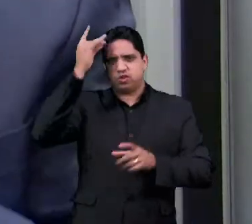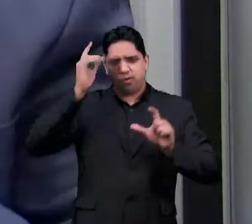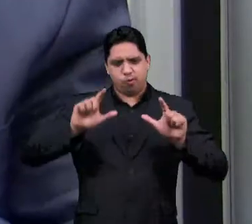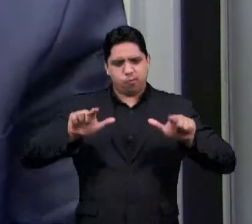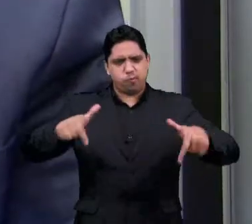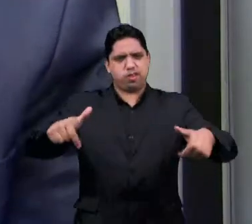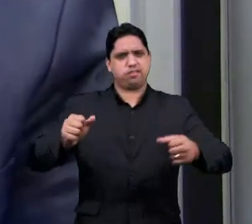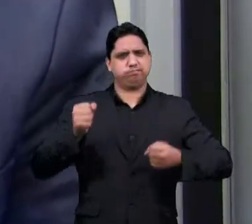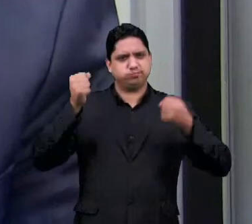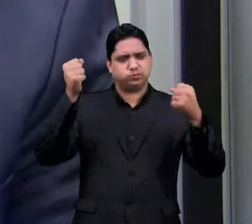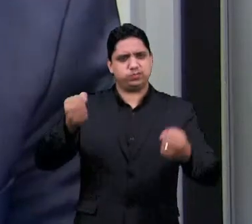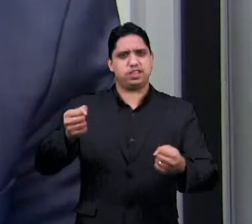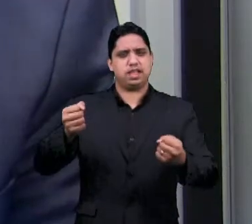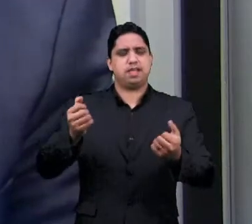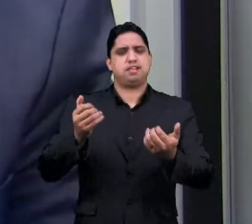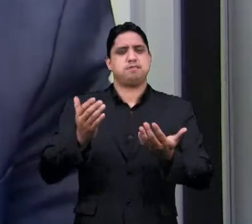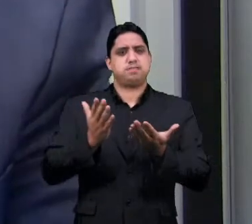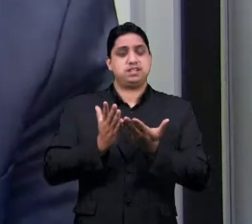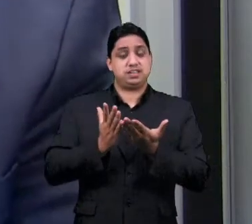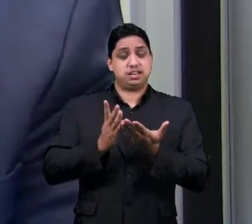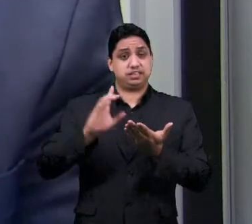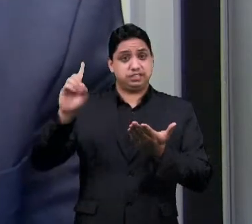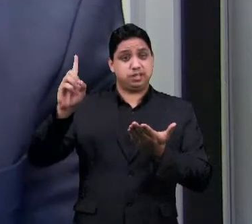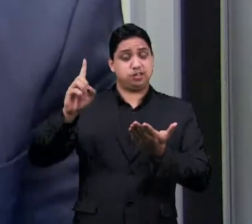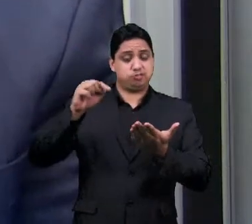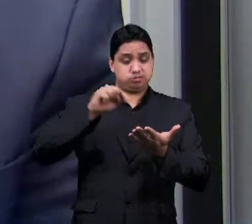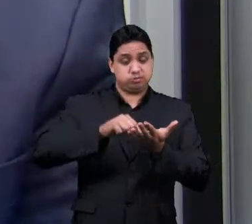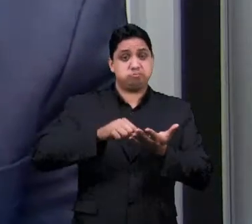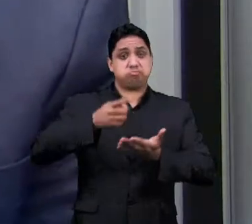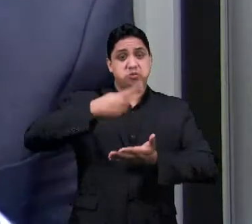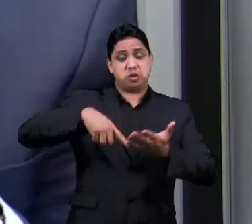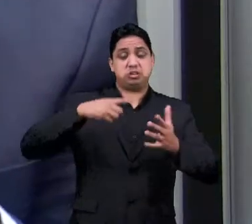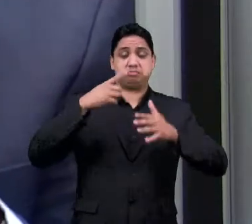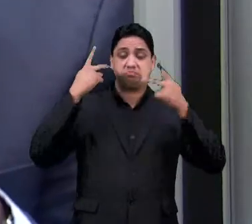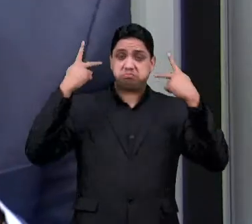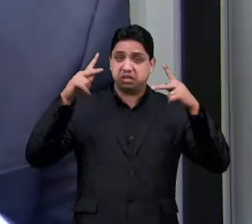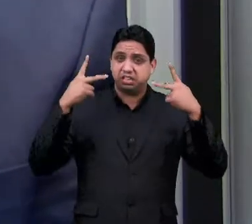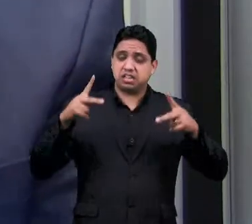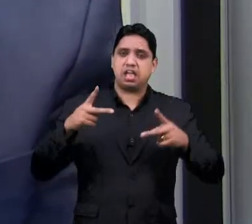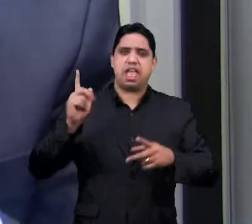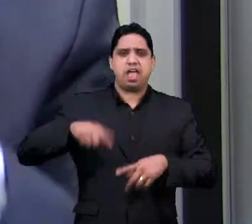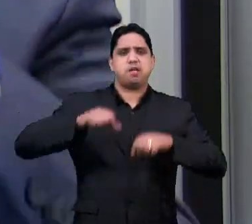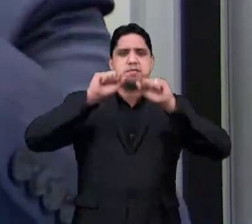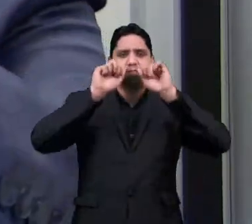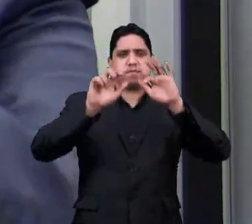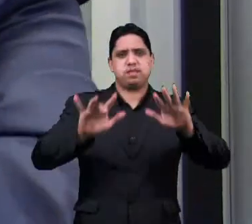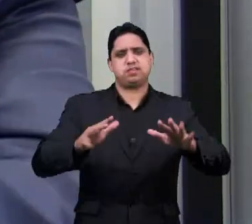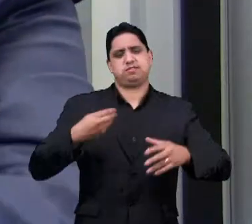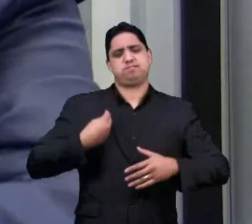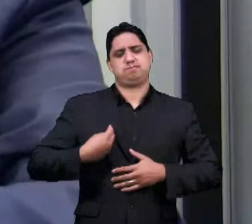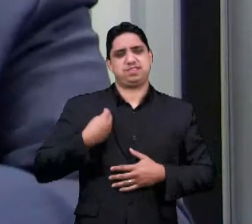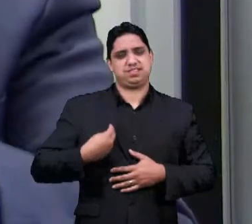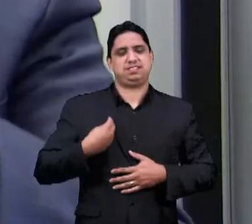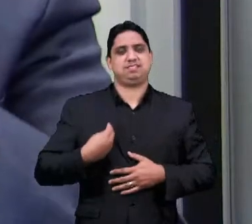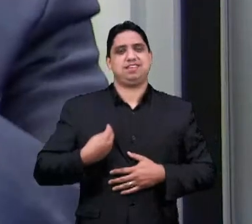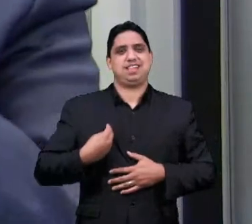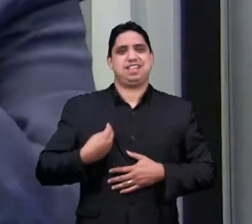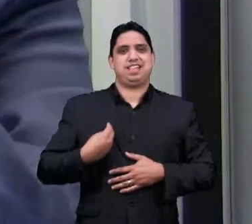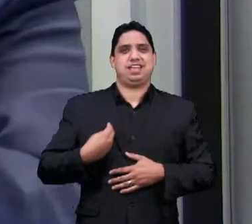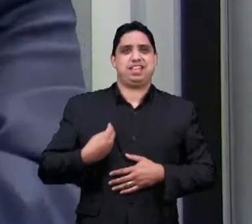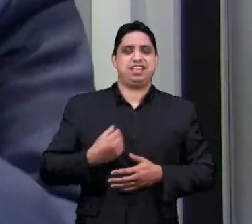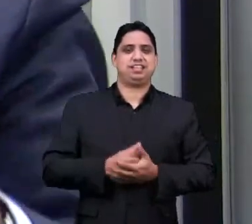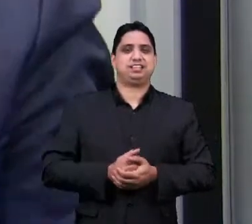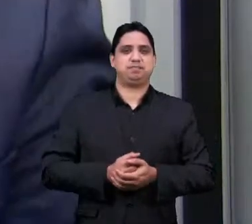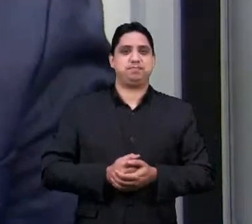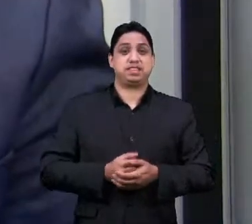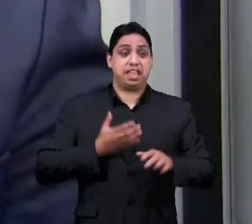poderosamente, a palavra que é compartilhada. Então é uma bênção poder participar, entrar na casa,